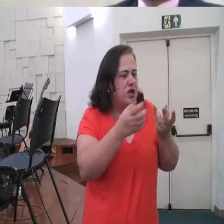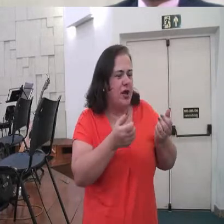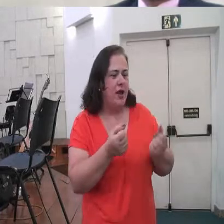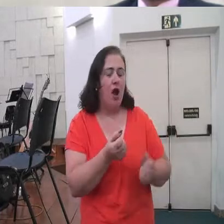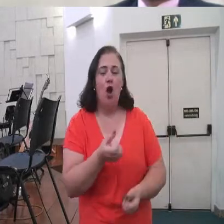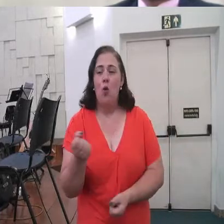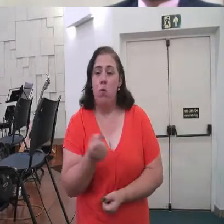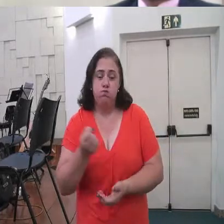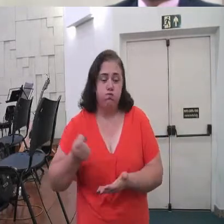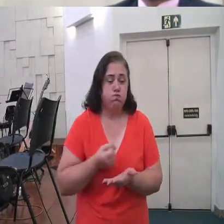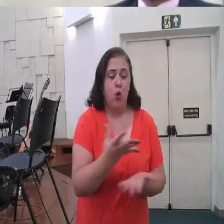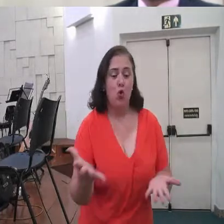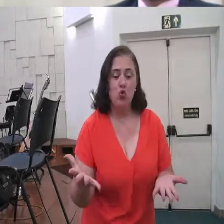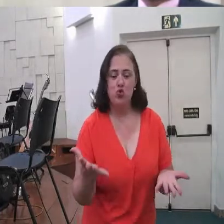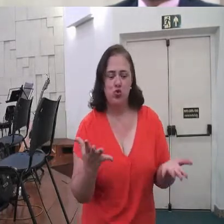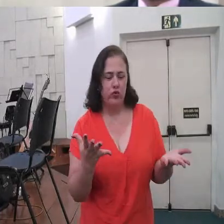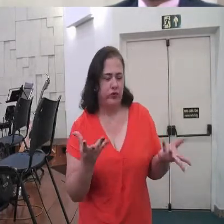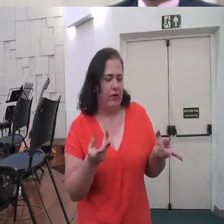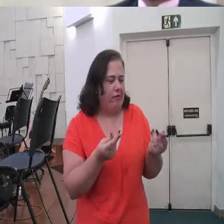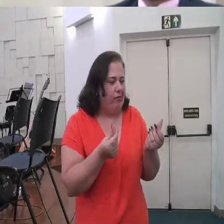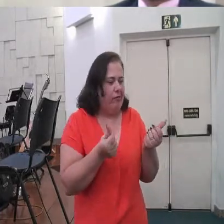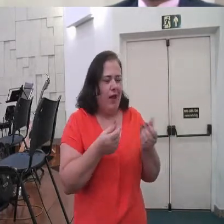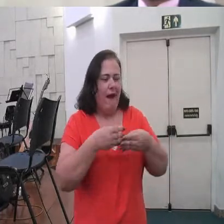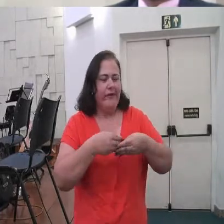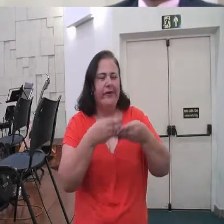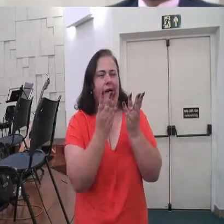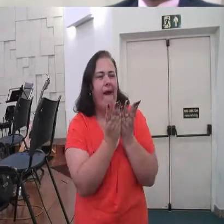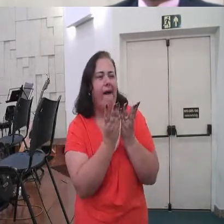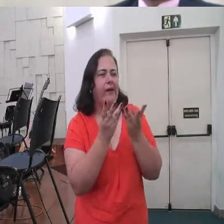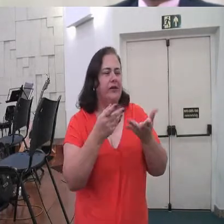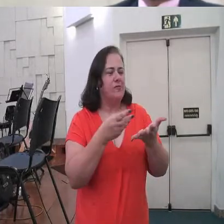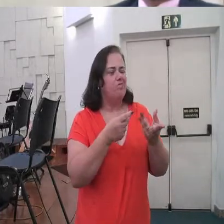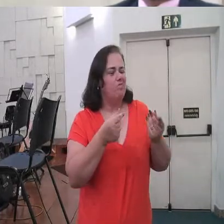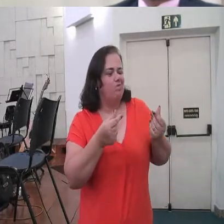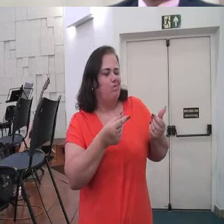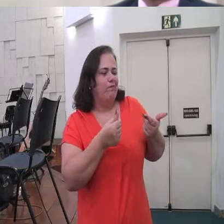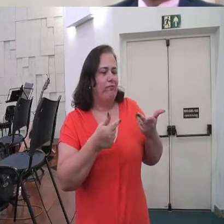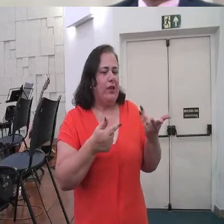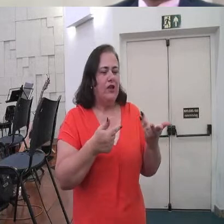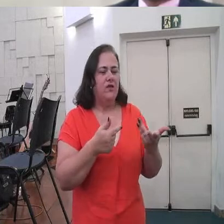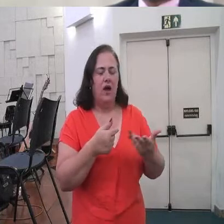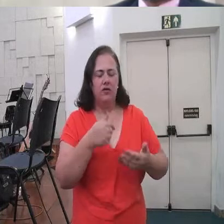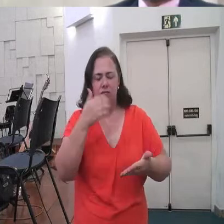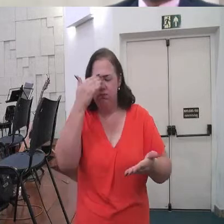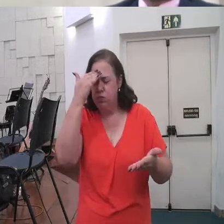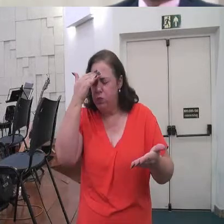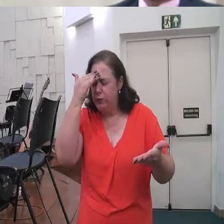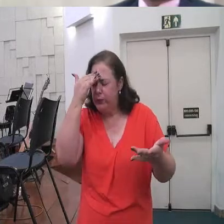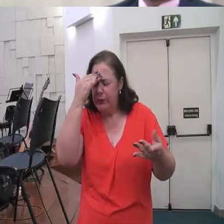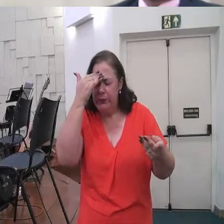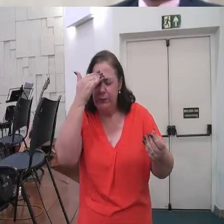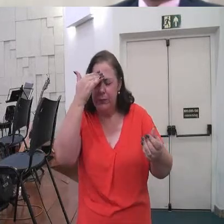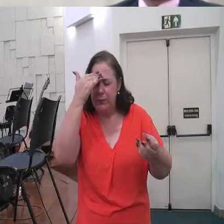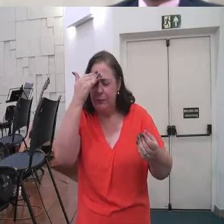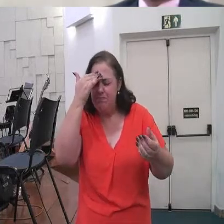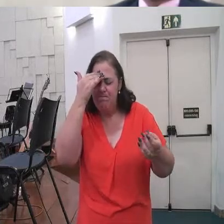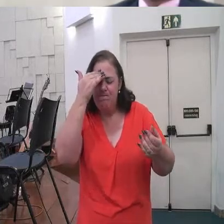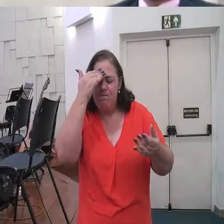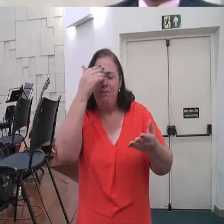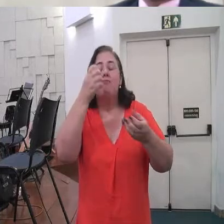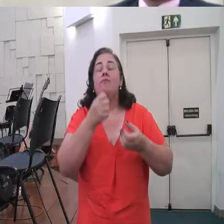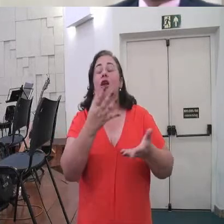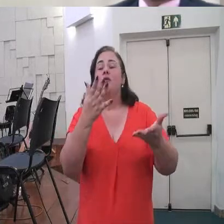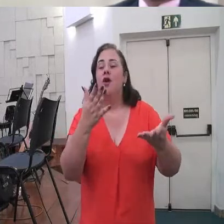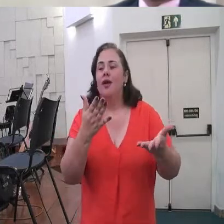do tarô, das cartas, não é? A fé da cartomancia, do horóscopo, a fé